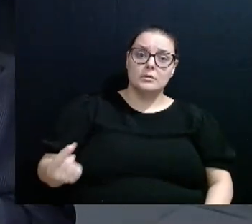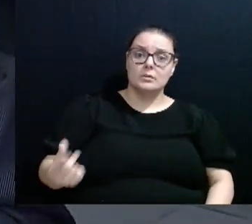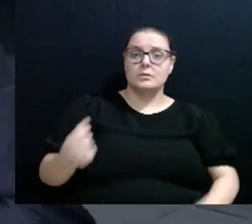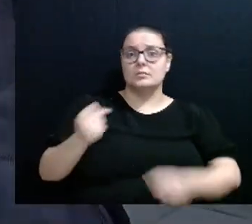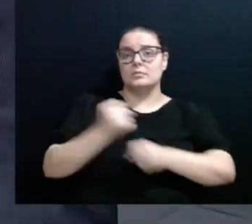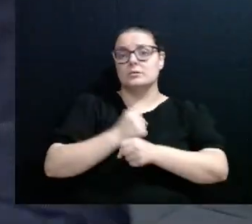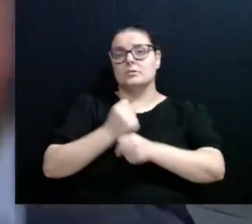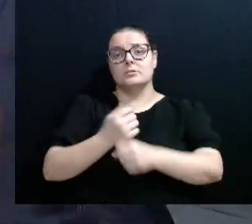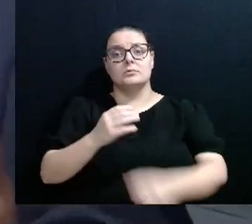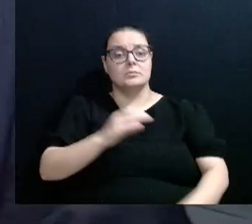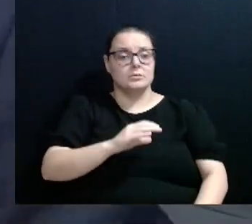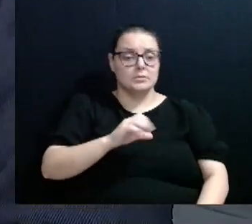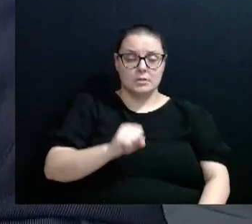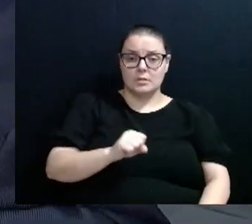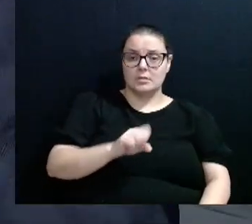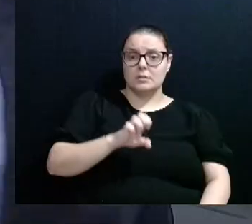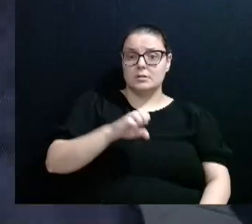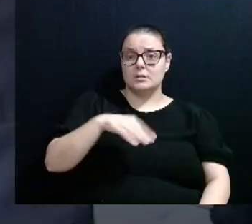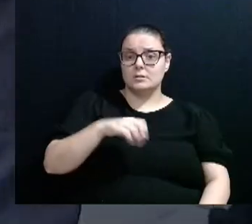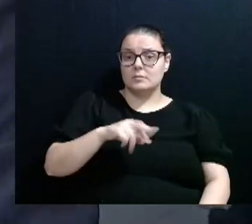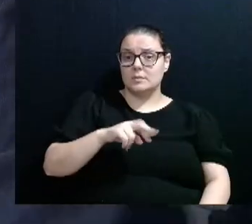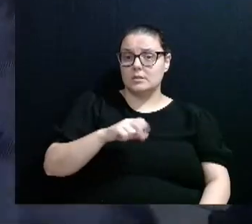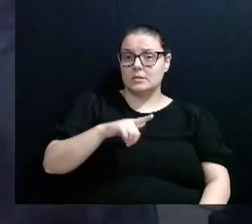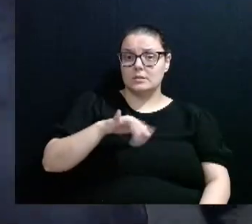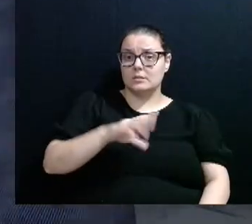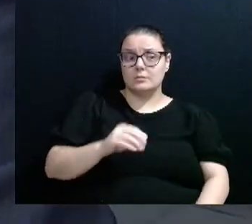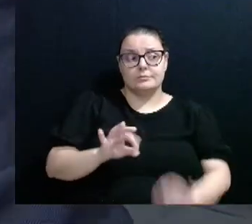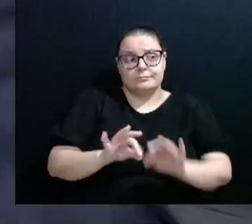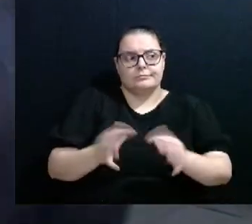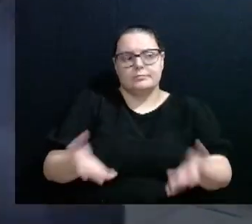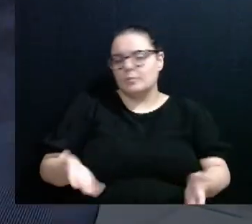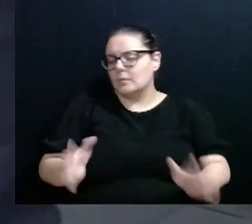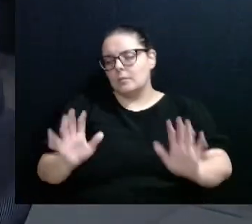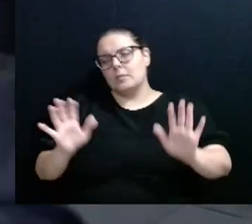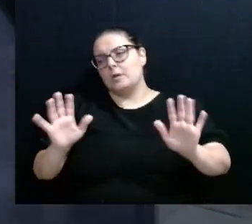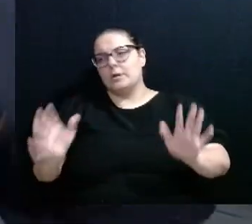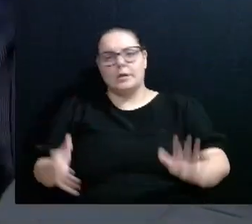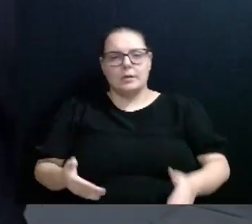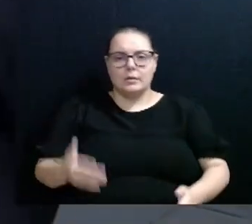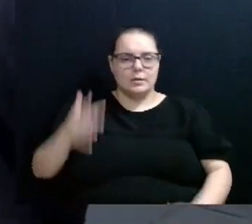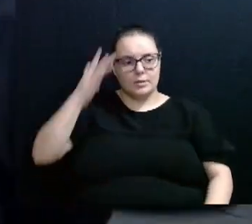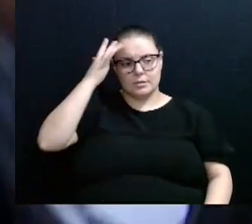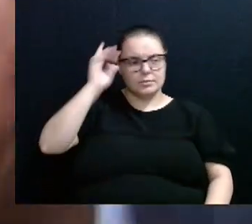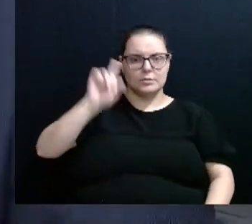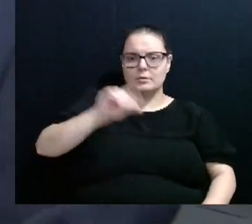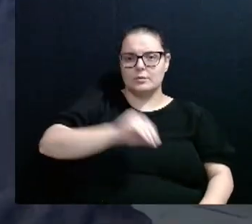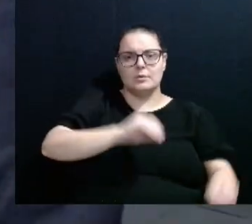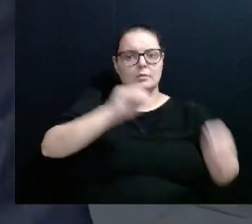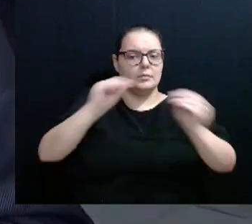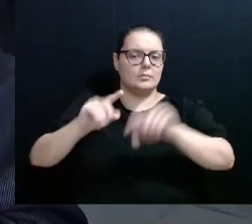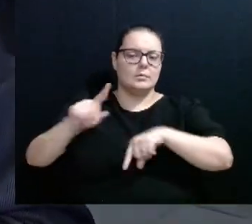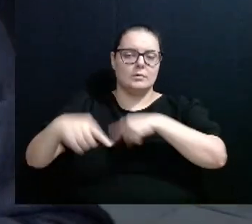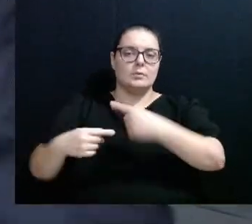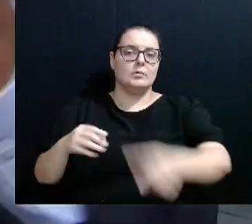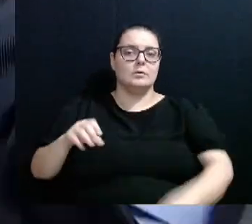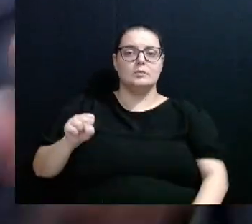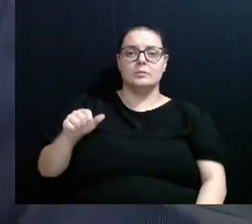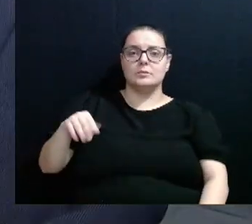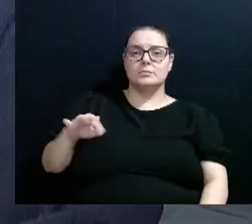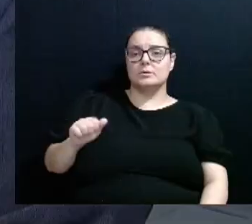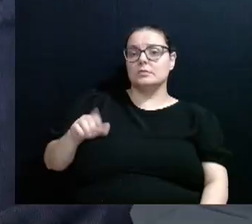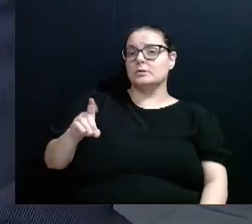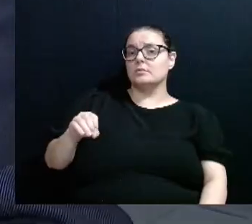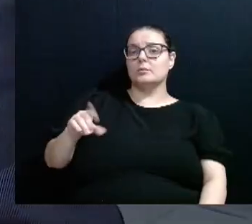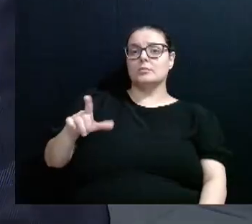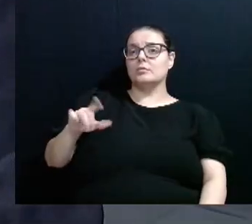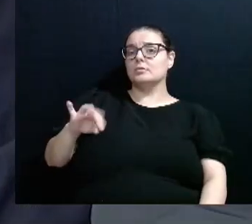CS Esmeraldina, simplesmente, a partir de amanhã vocês vão ser atendidos lá somente no CS